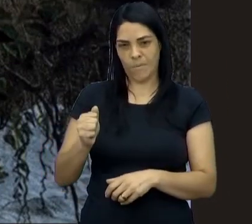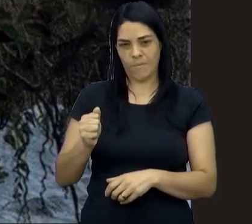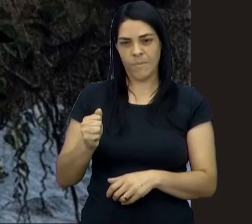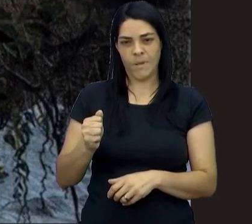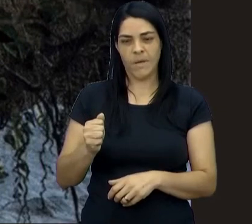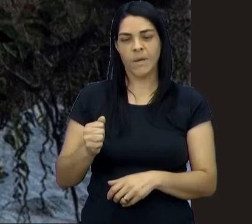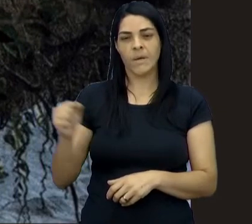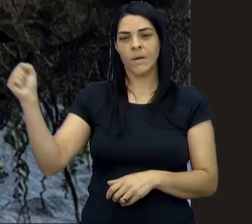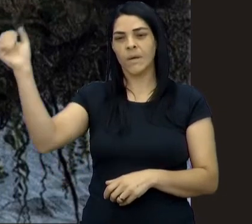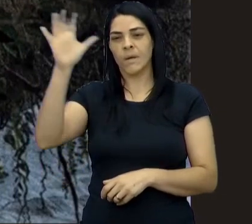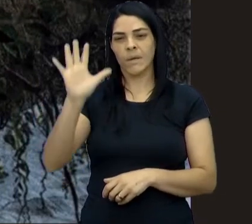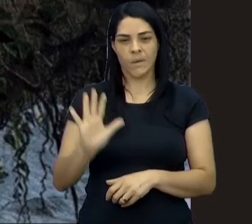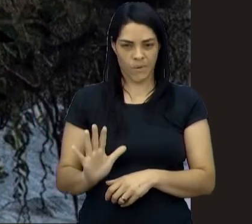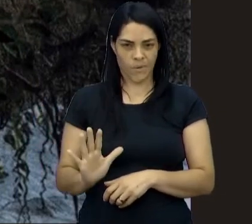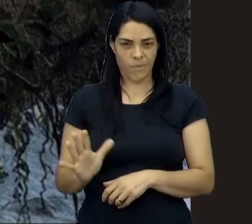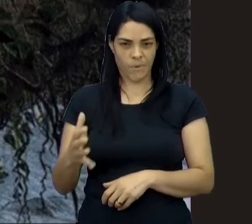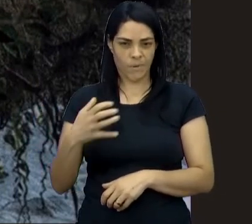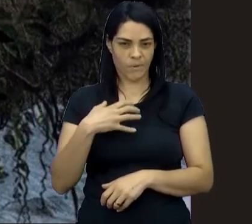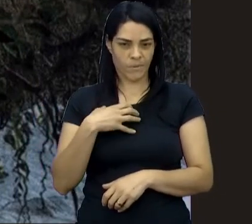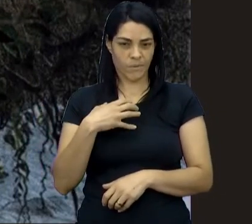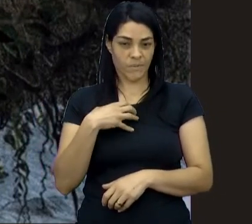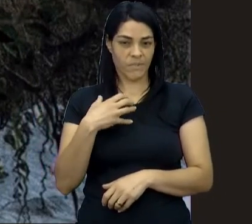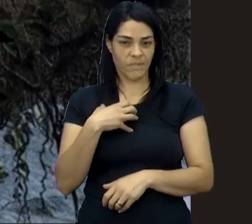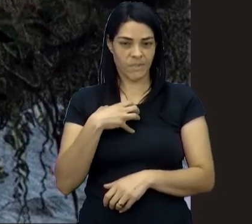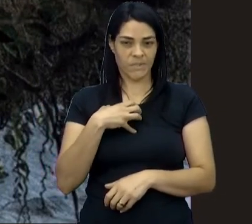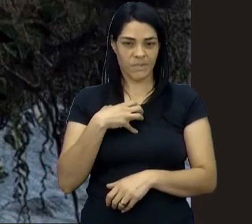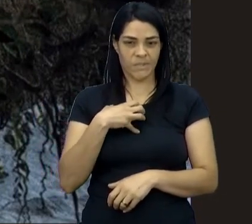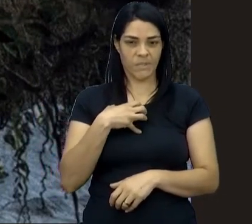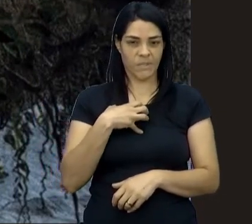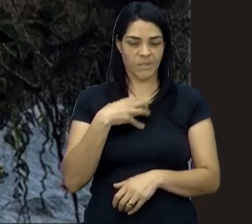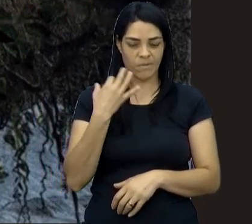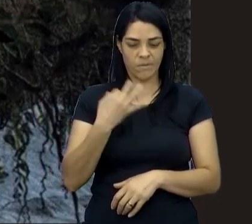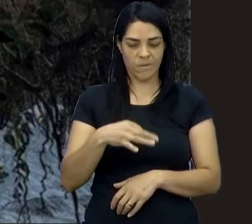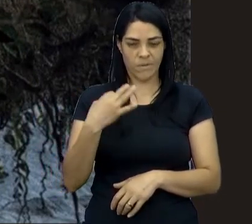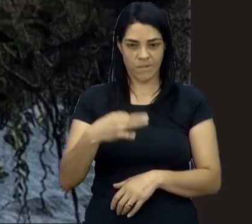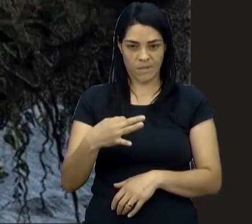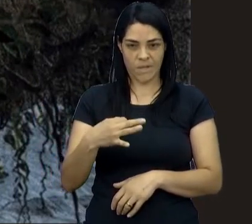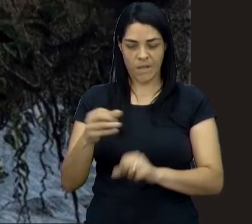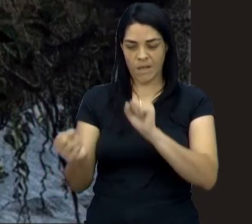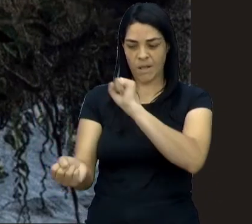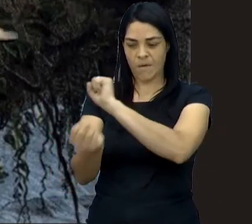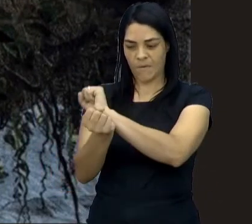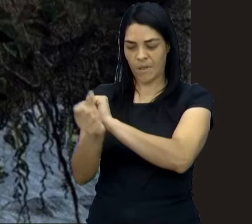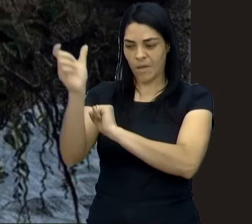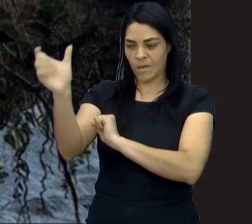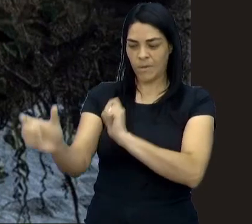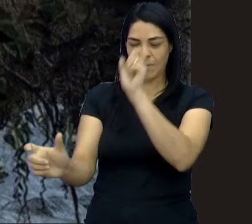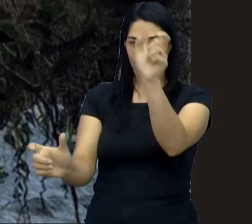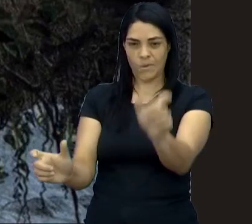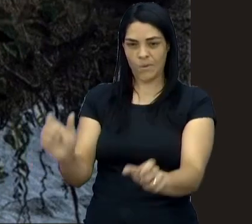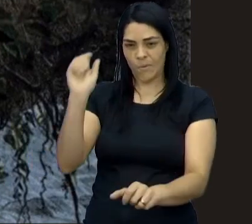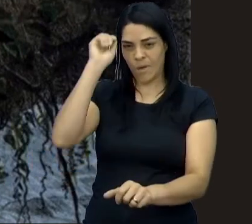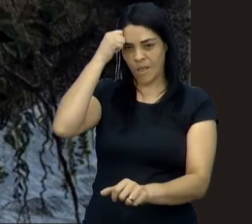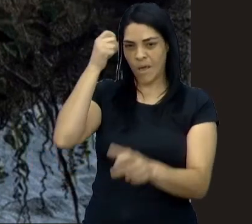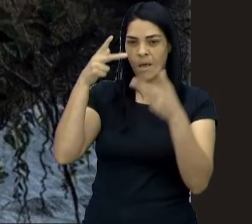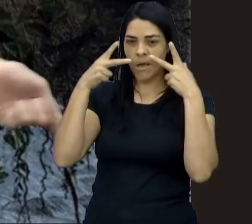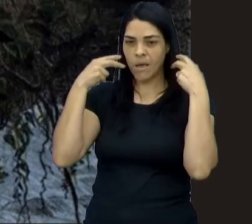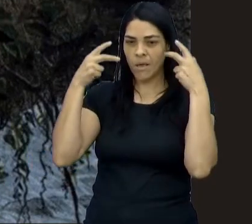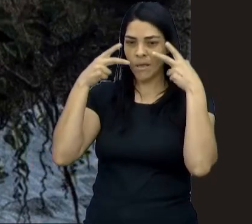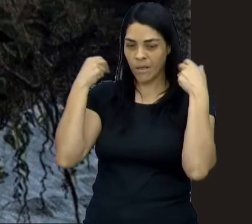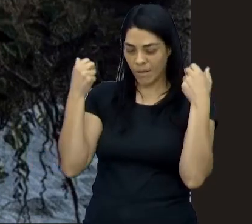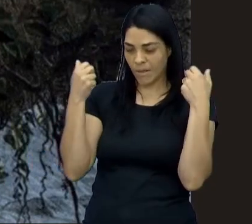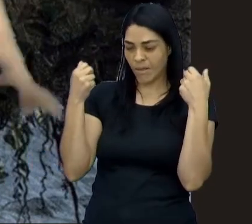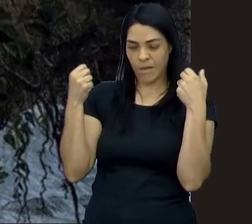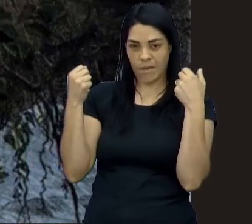civilizado e que então eles escravizando indígenas e negros eles estavam de qualquer maneira mesmo que